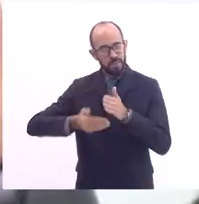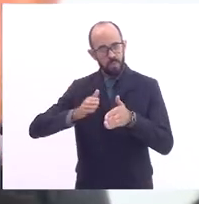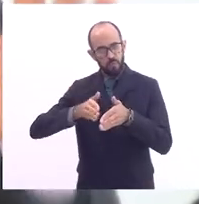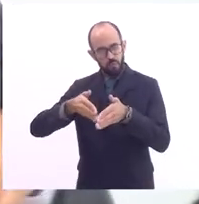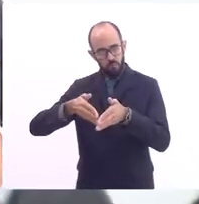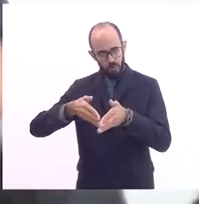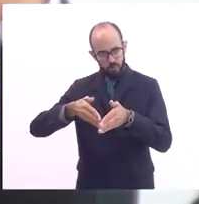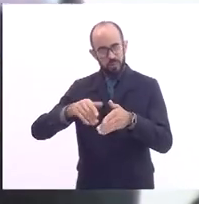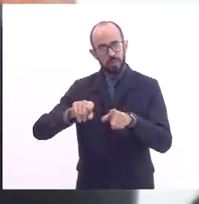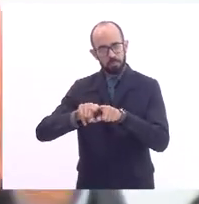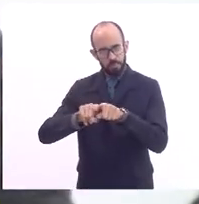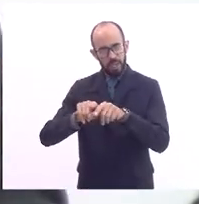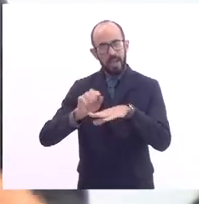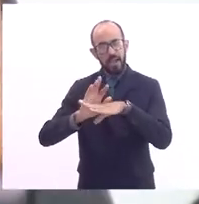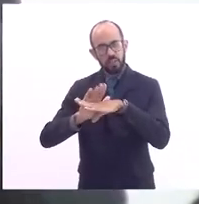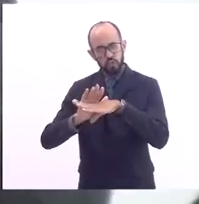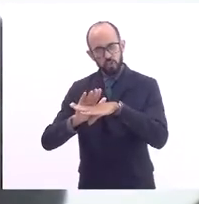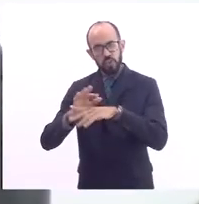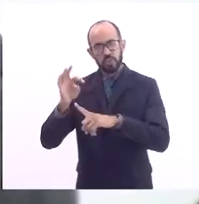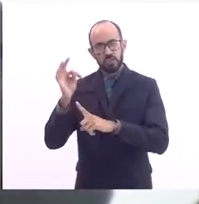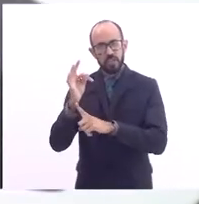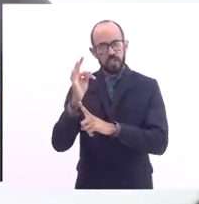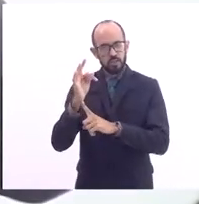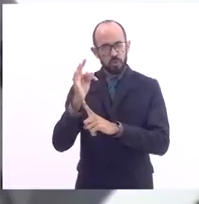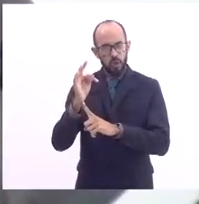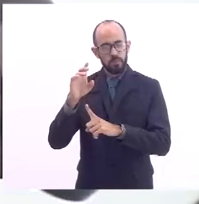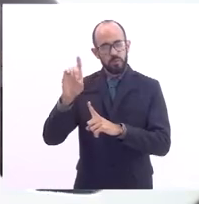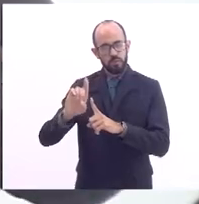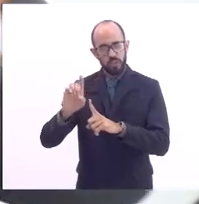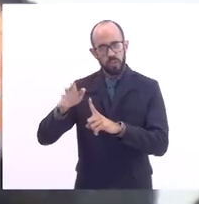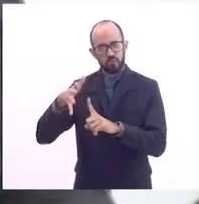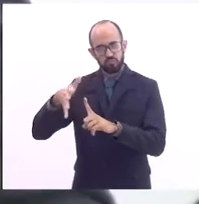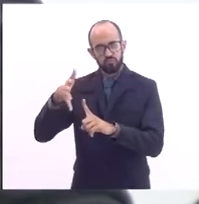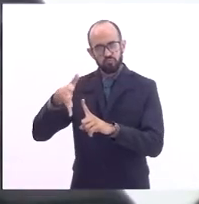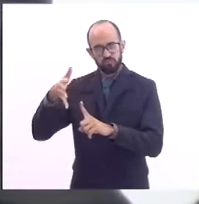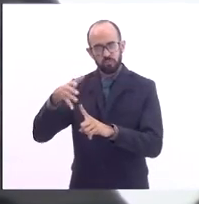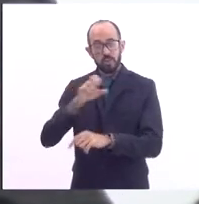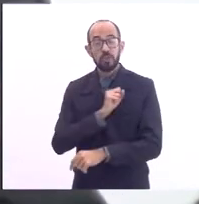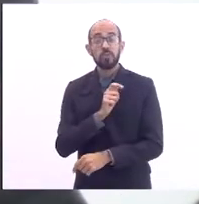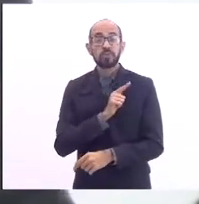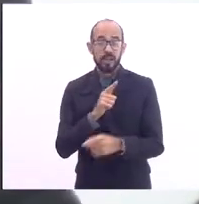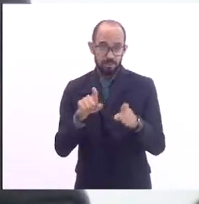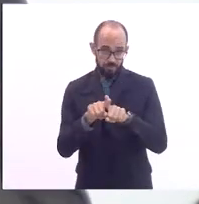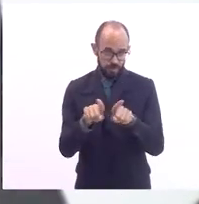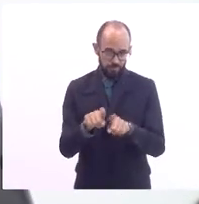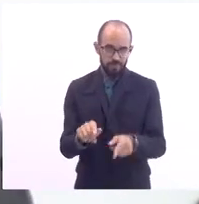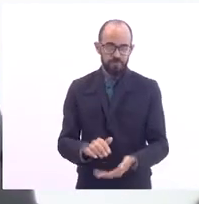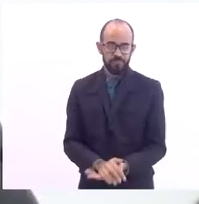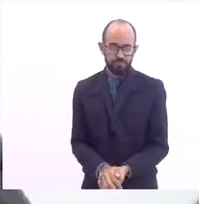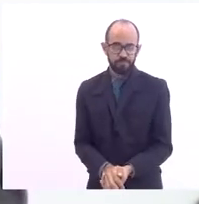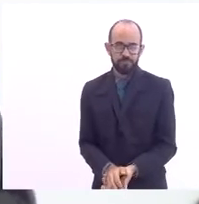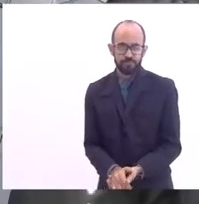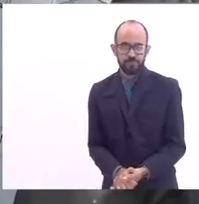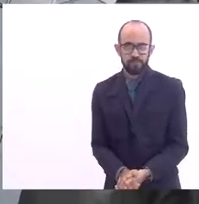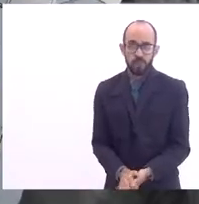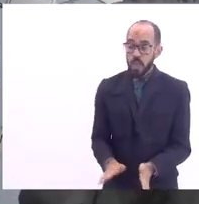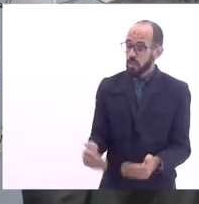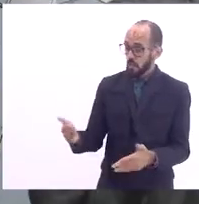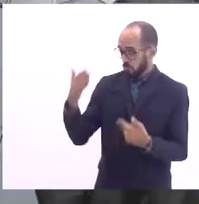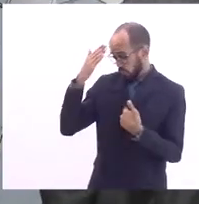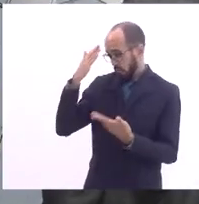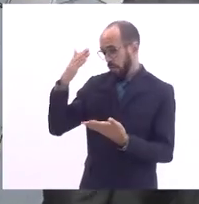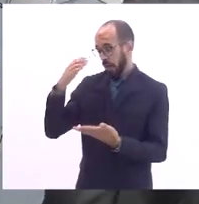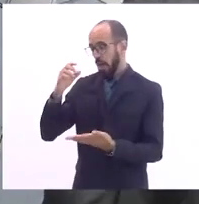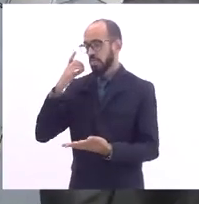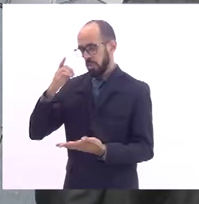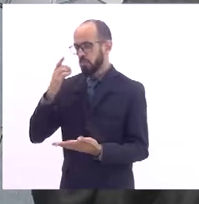para Caxias, entender para Teresópolis, São Gonçalo, para a gente tocar. Por favor. Bom, deputado, obrigado